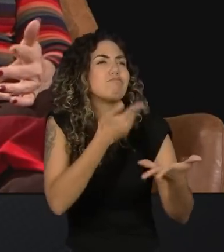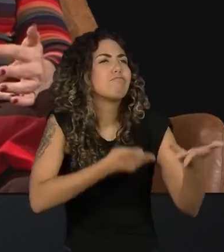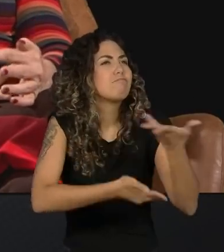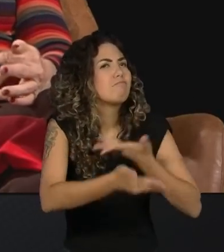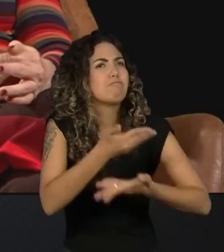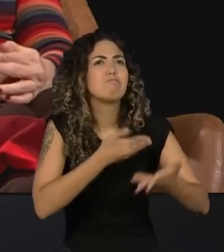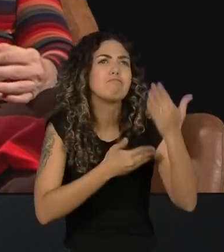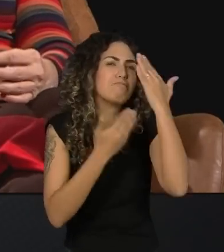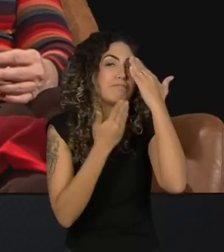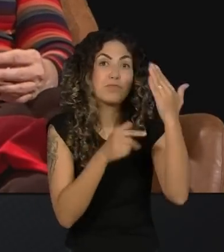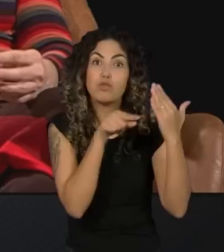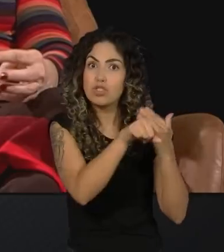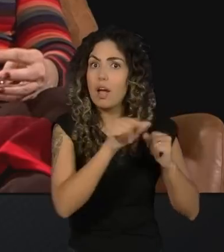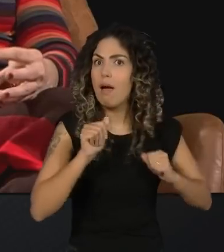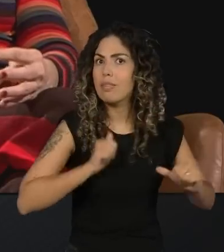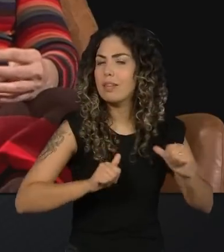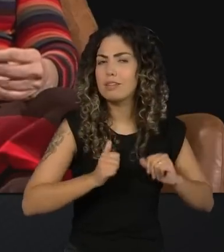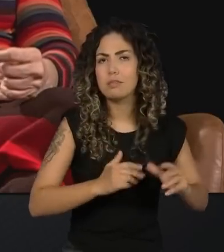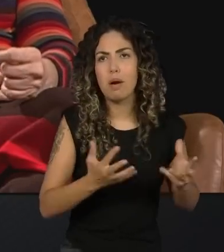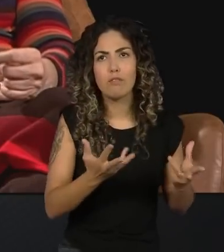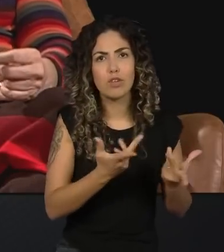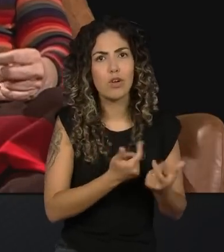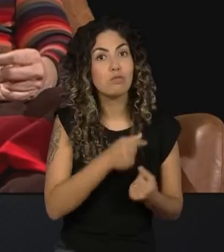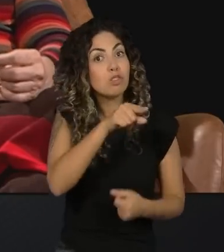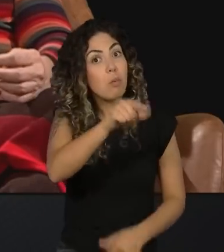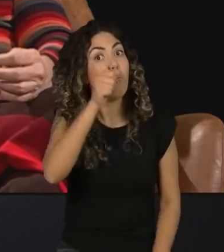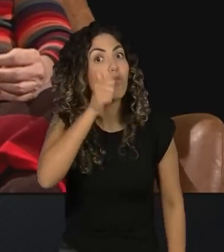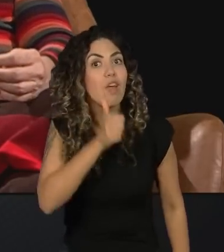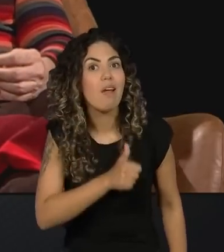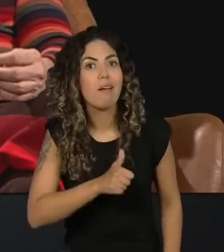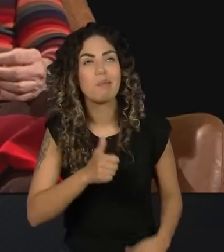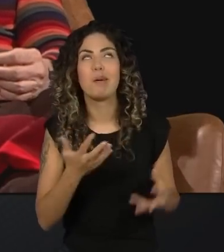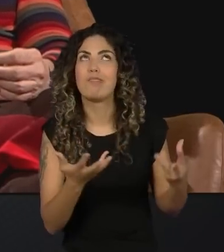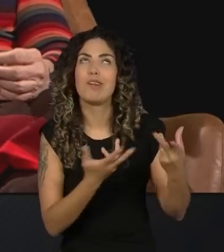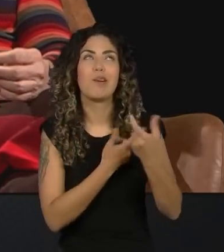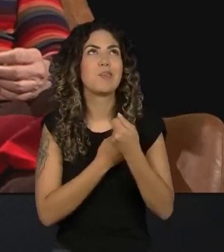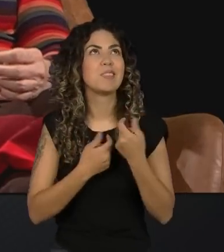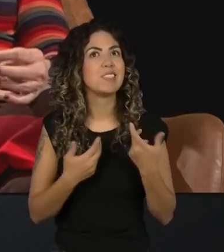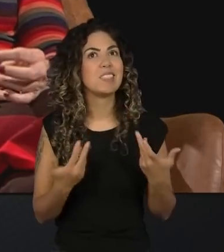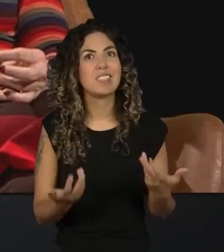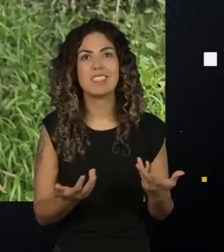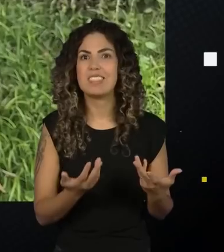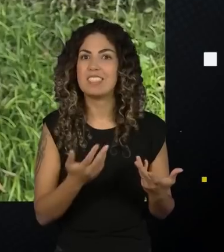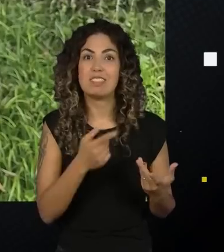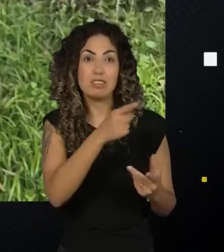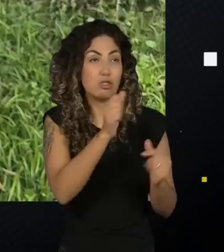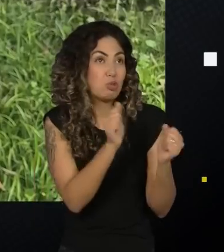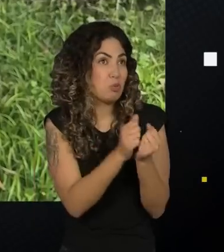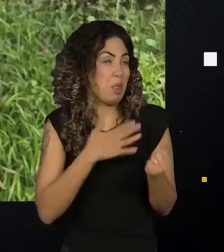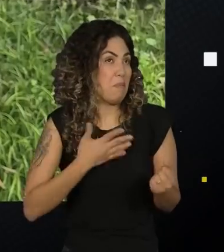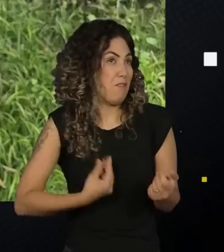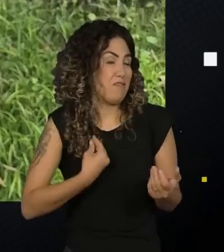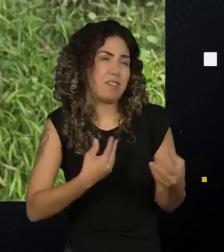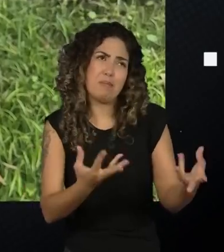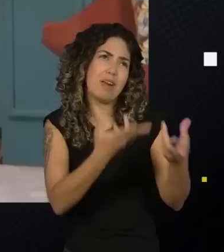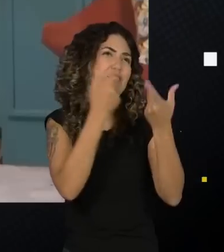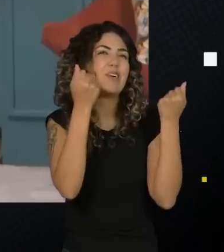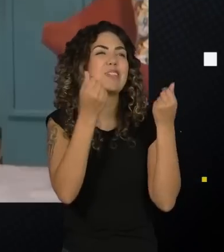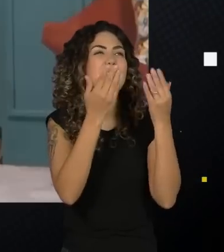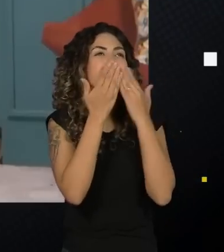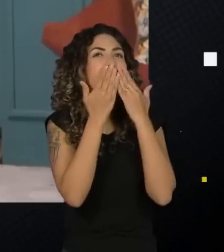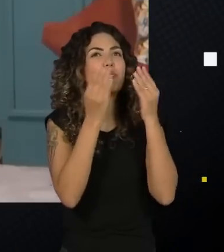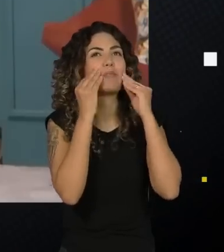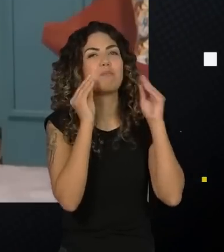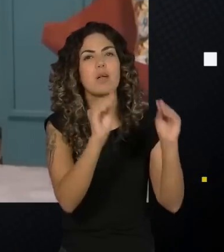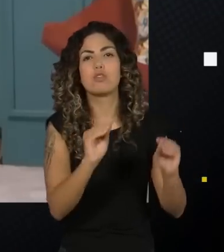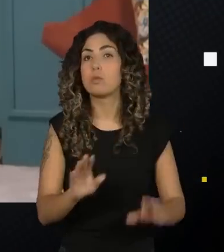uma atriz maravilhosa, uma mulher maravilhosa, e é maravilhoso te ter na minha vida. Um beijo. Eu quero